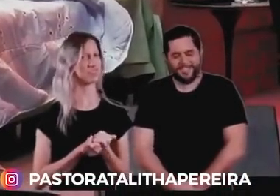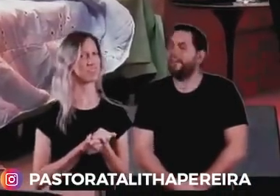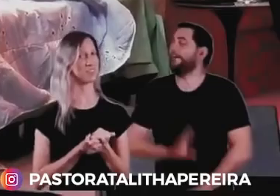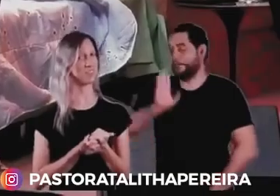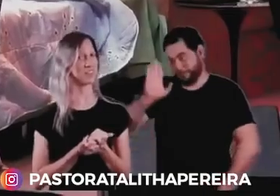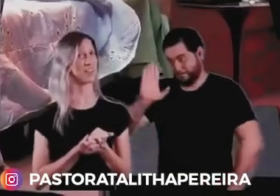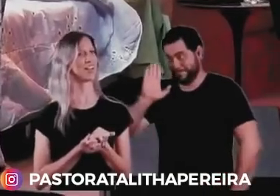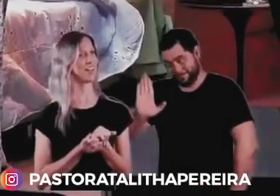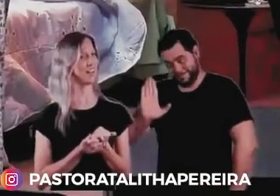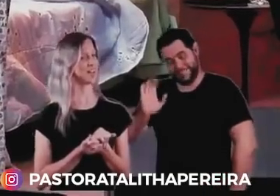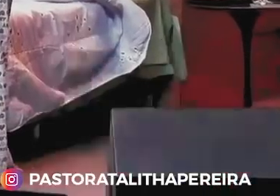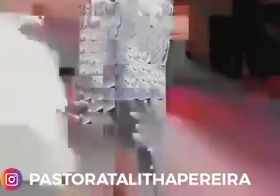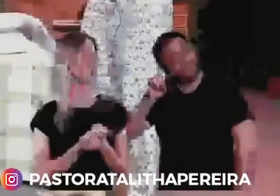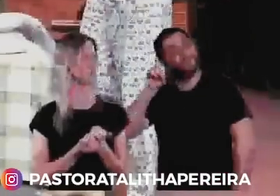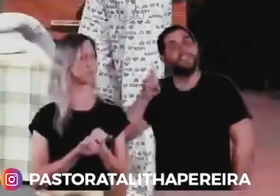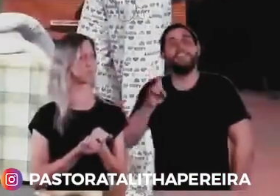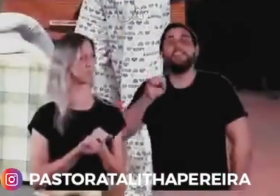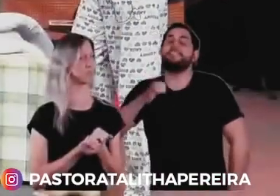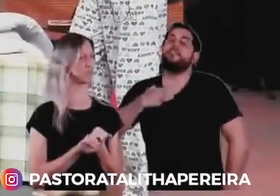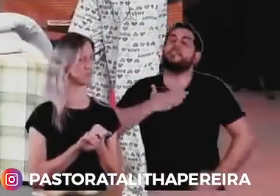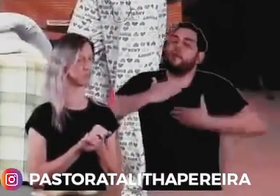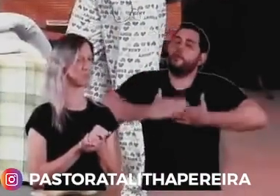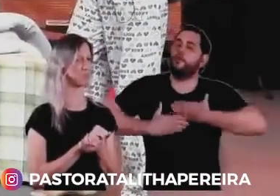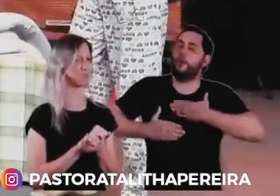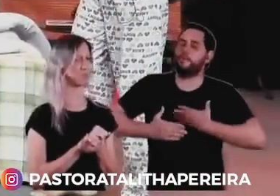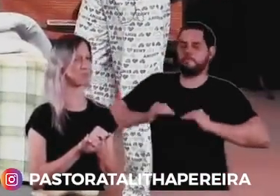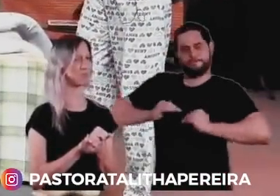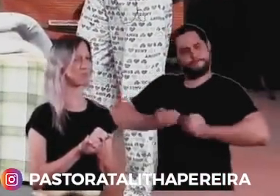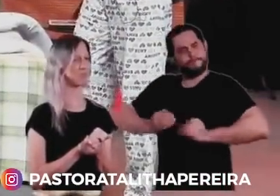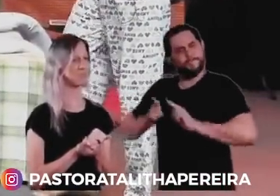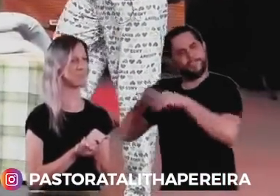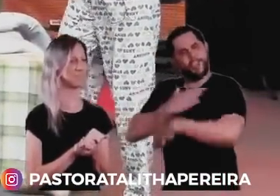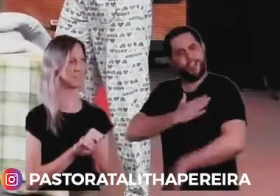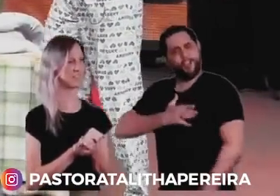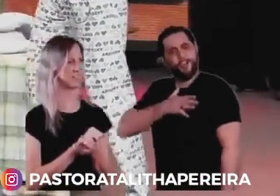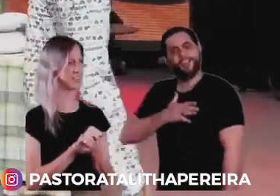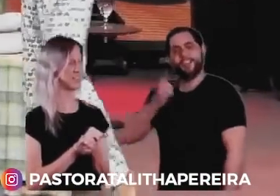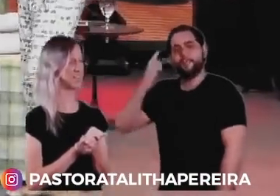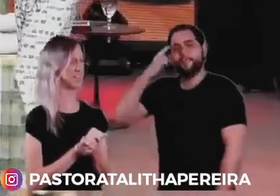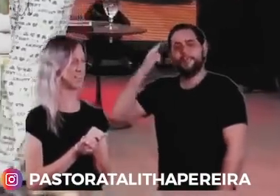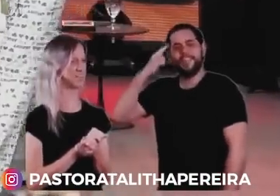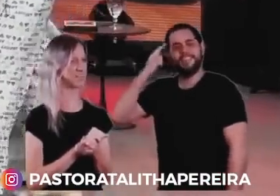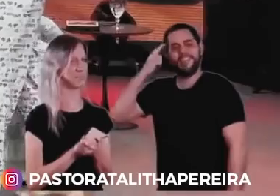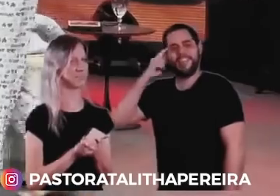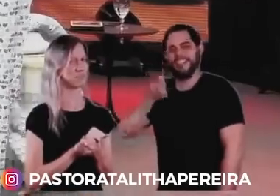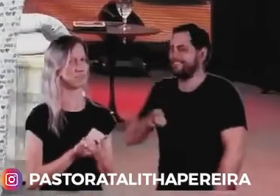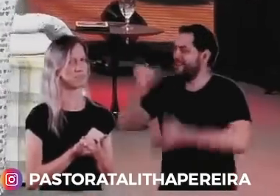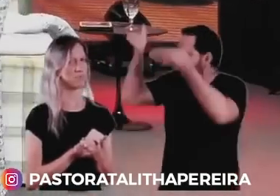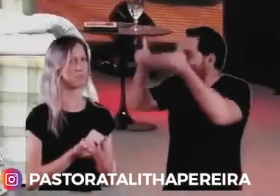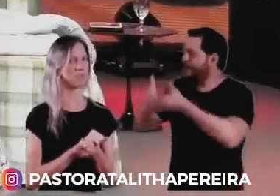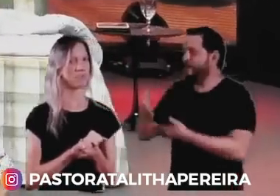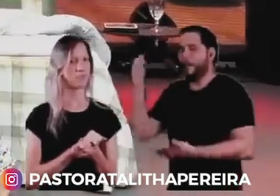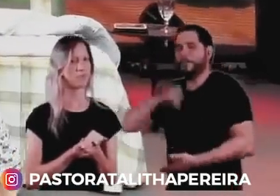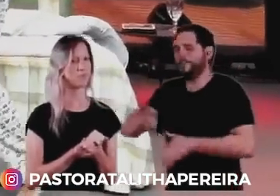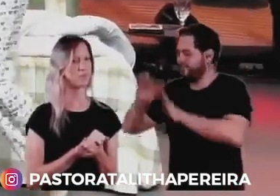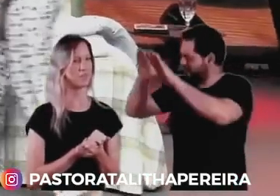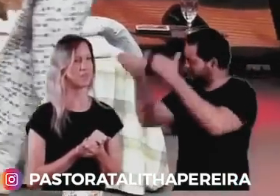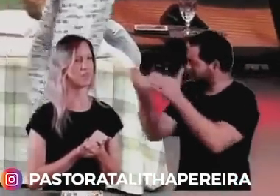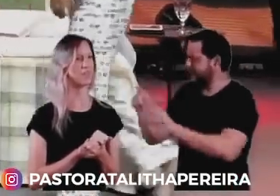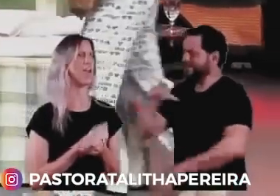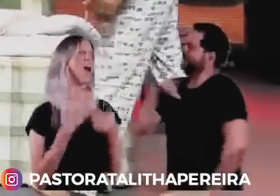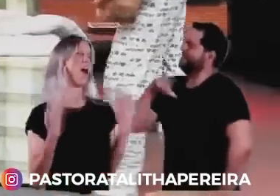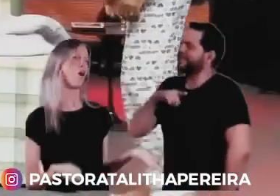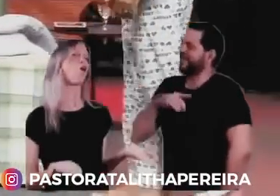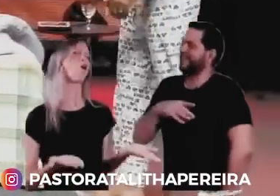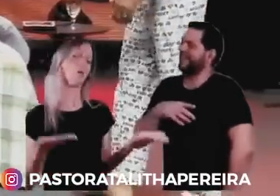Sabe de uma coisa? Se eu tenho um corpo tanquinho que você gosta, imagina esse corpinho lindo de violão que você tem.